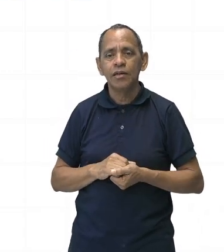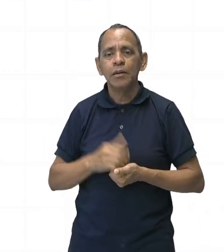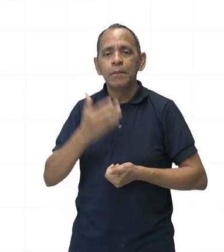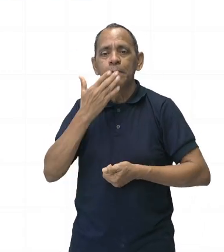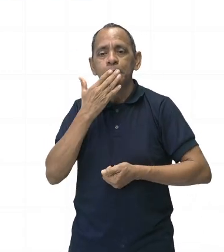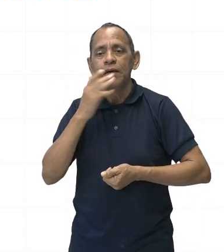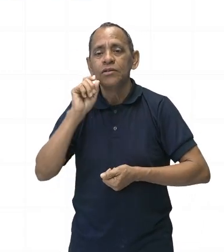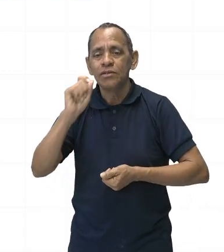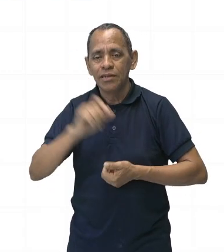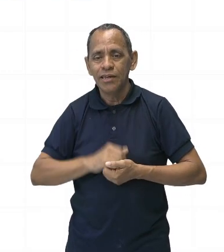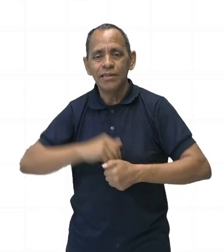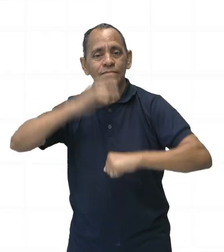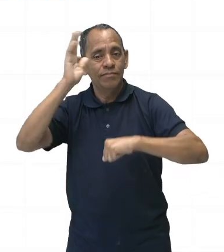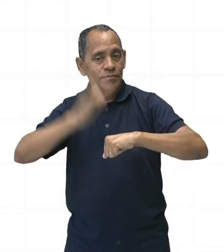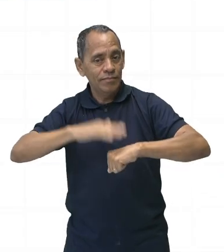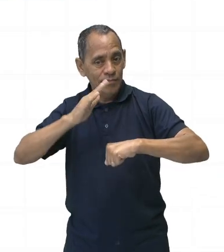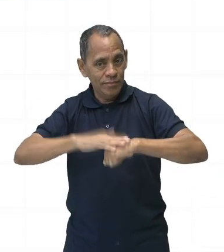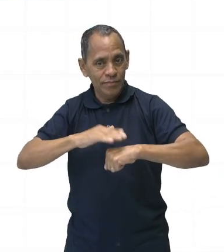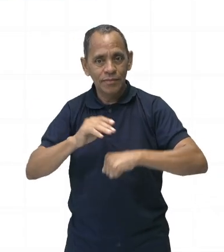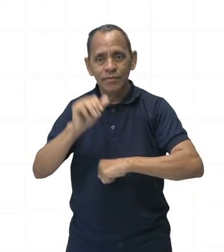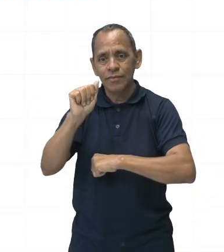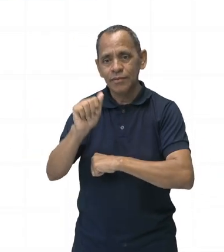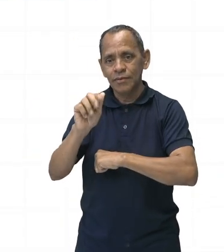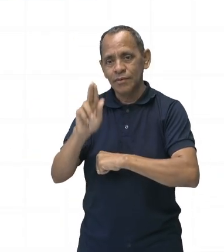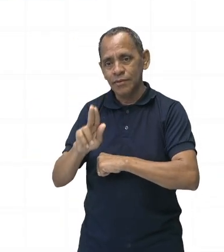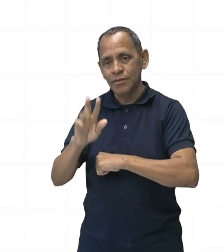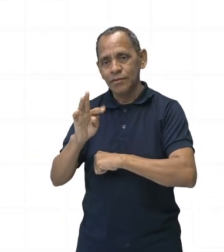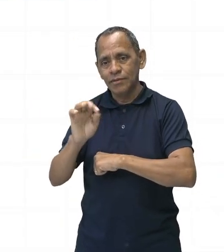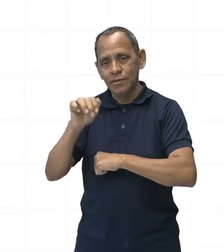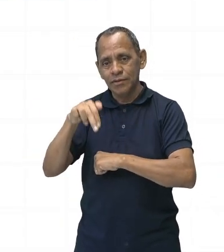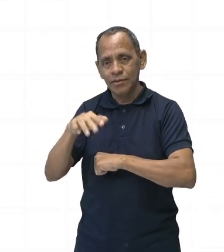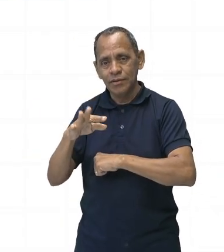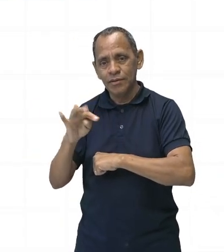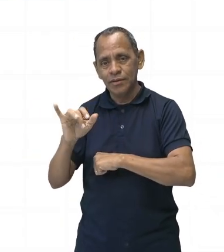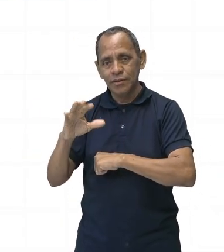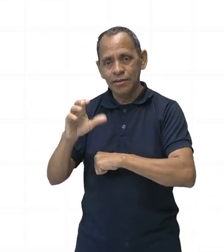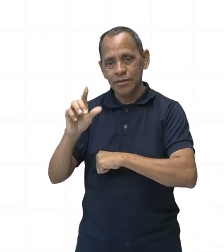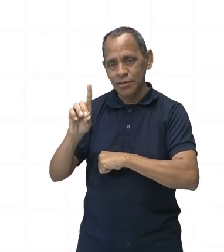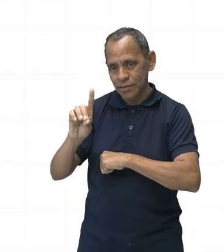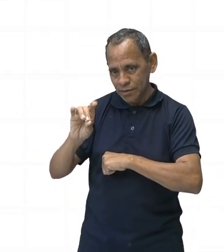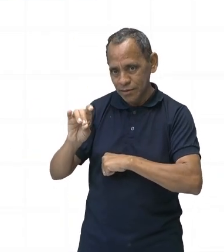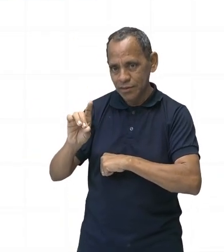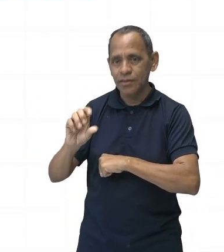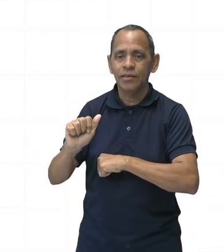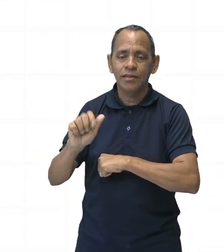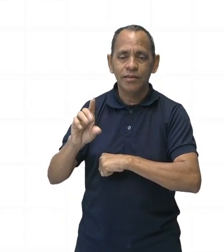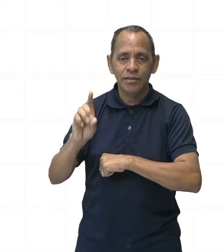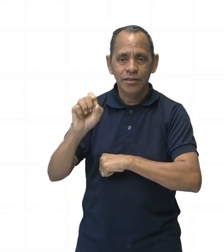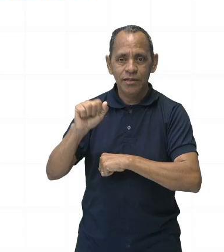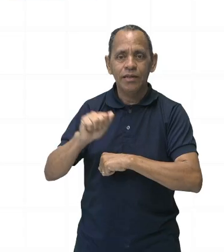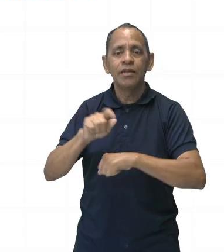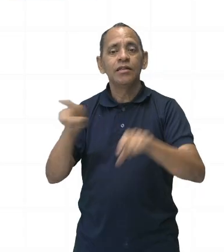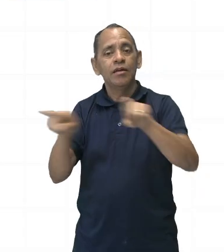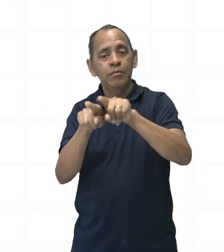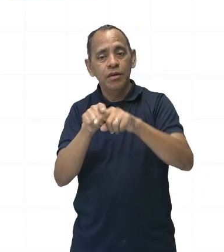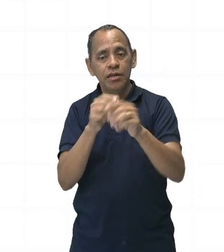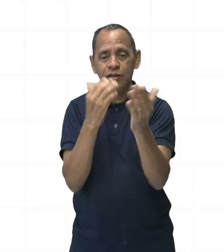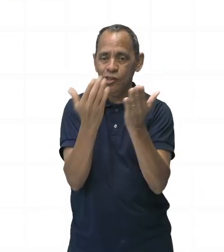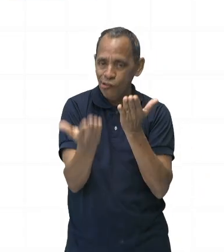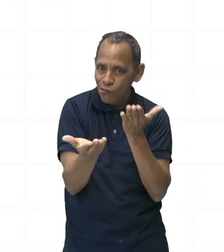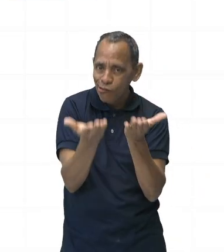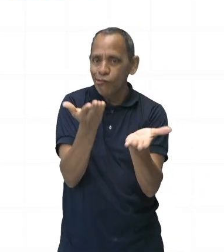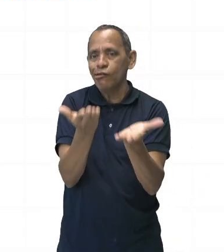autenticidade, é ser fiel a si mesmo, às suas escolhas. E junto com isso, a dimensão do equilíbrio, a harmonia entre